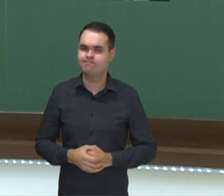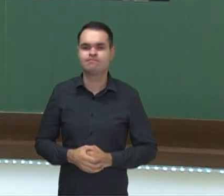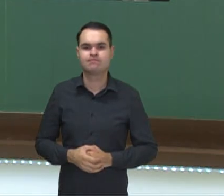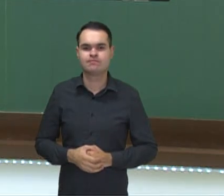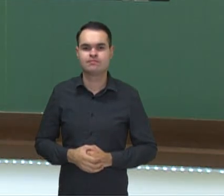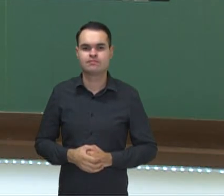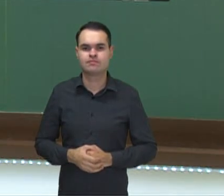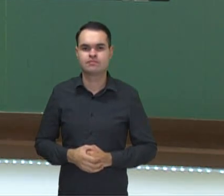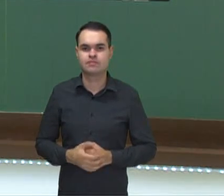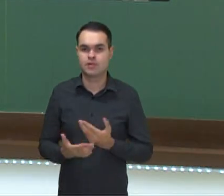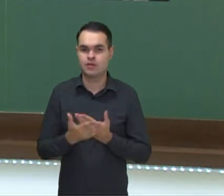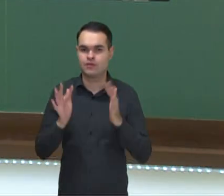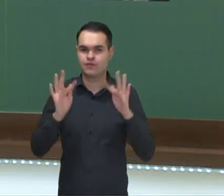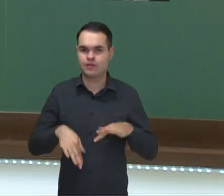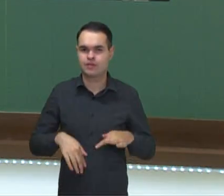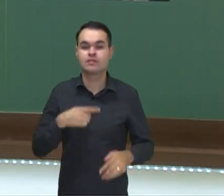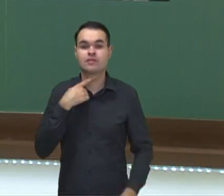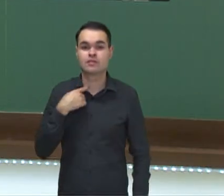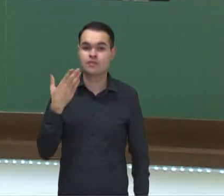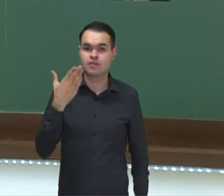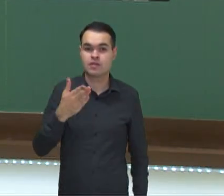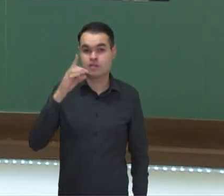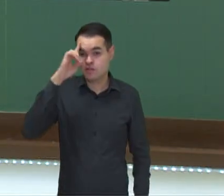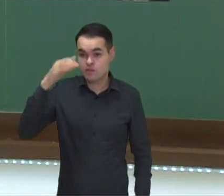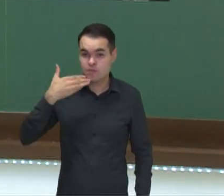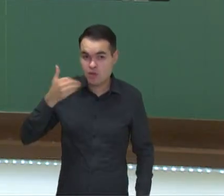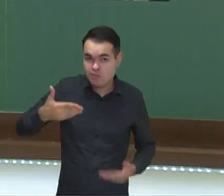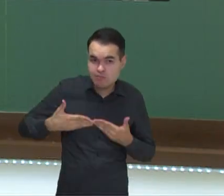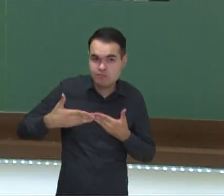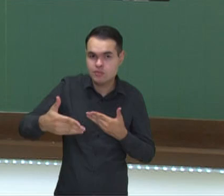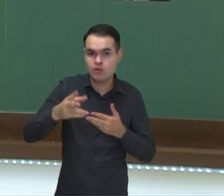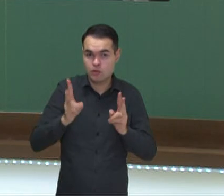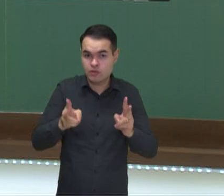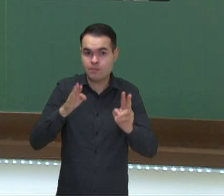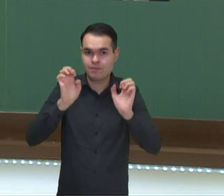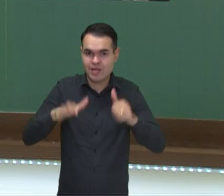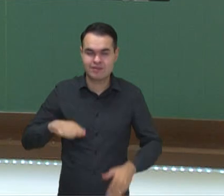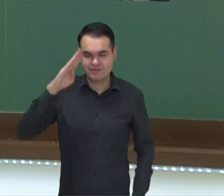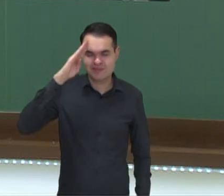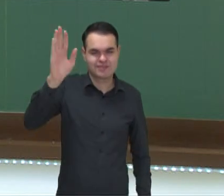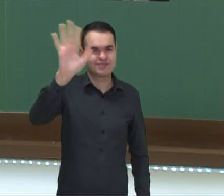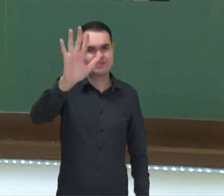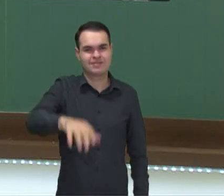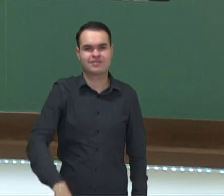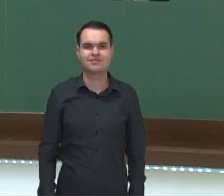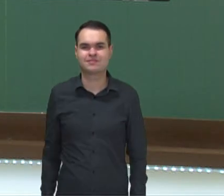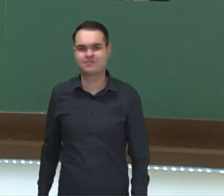Chegamos ao fim, desejo a você dias melhores, continue bem e até a próxima!